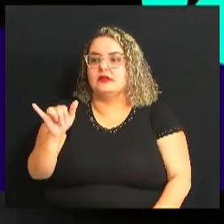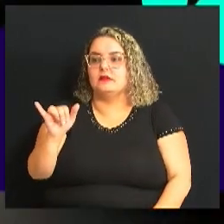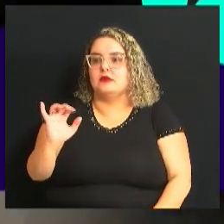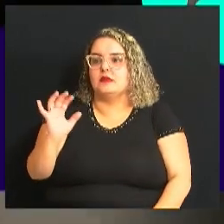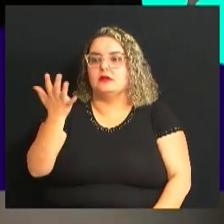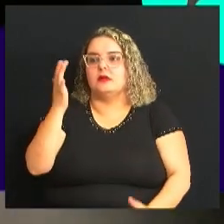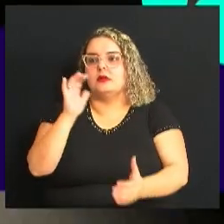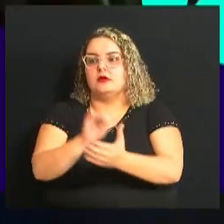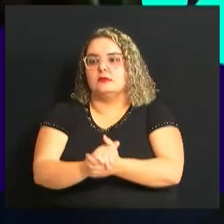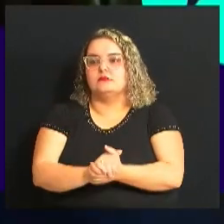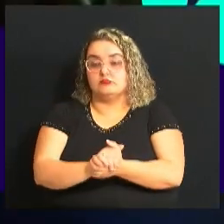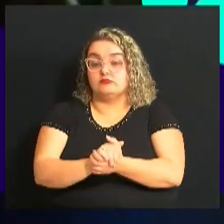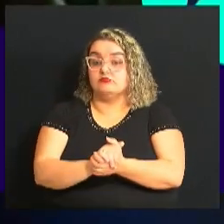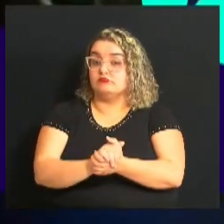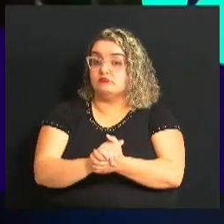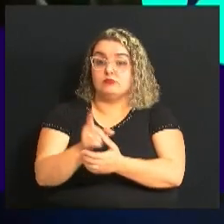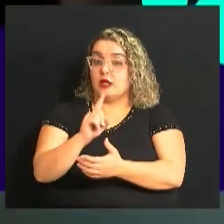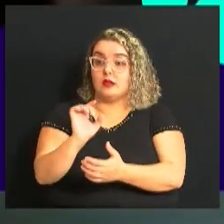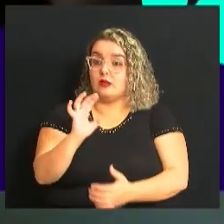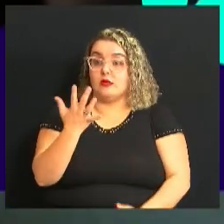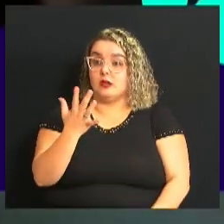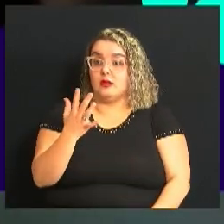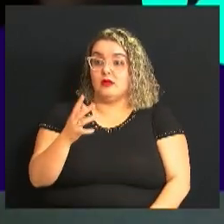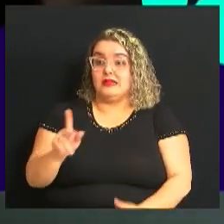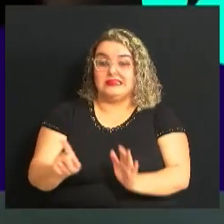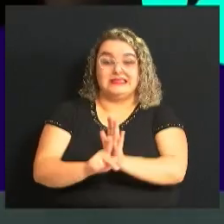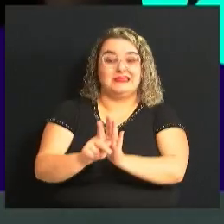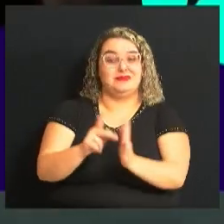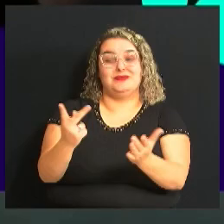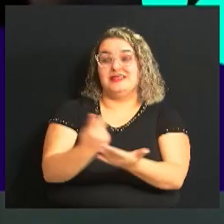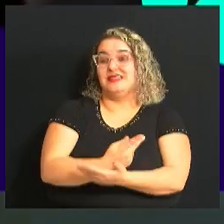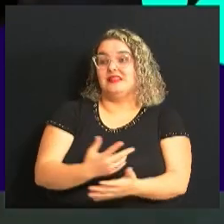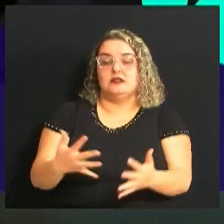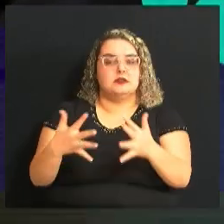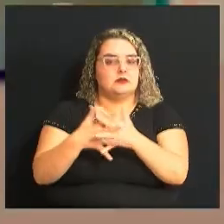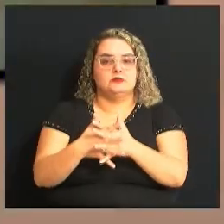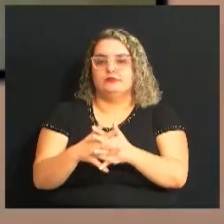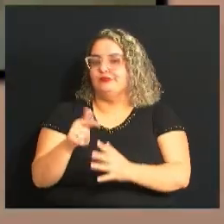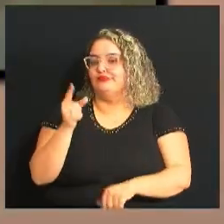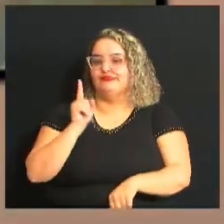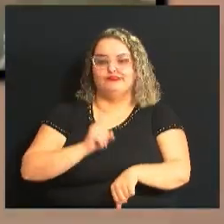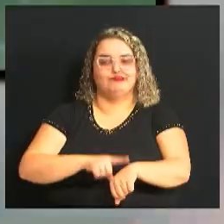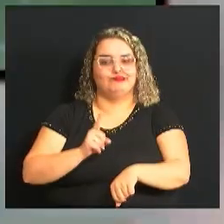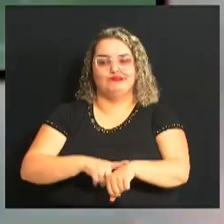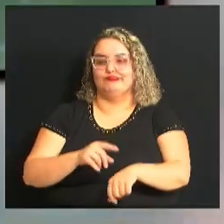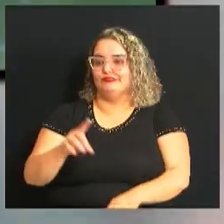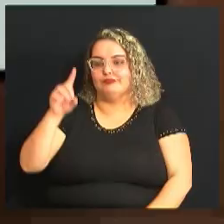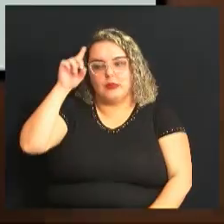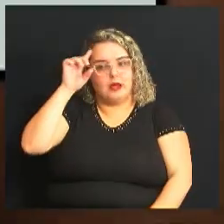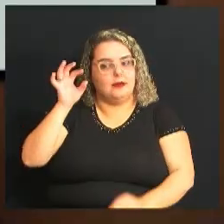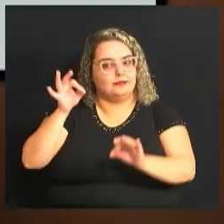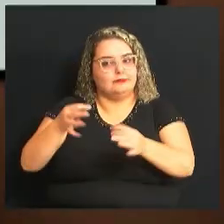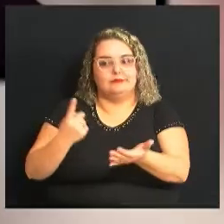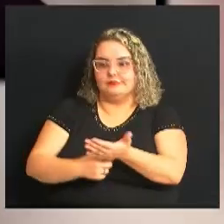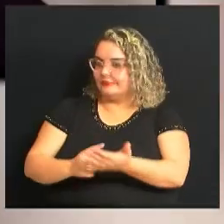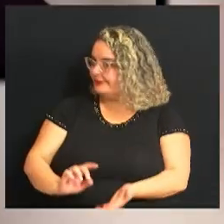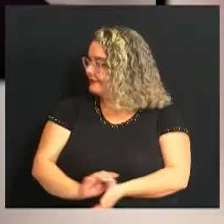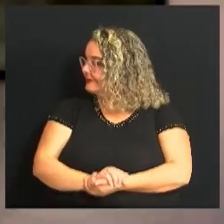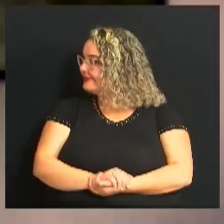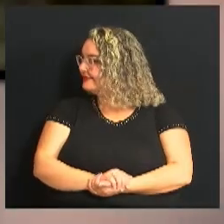plano tem tudo para dar errado e a confusão não tem data e nem hora marcada. You clean up pretty